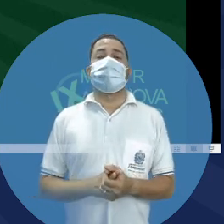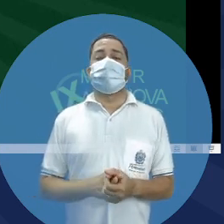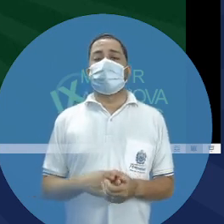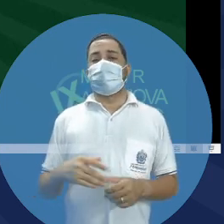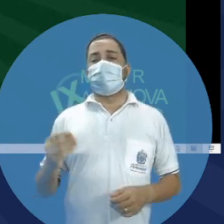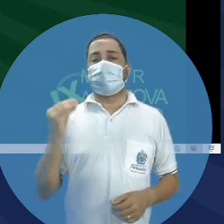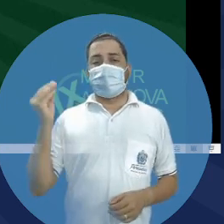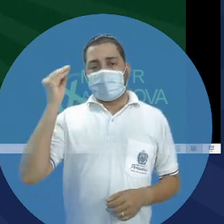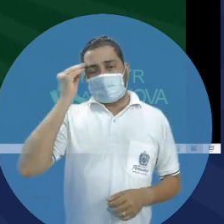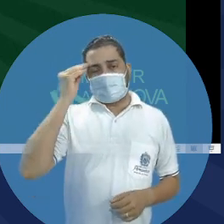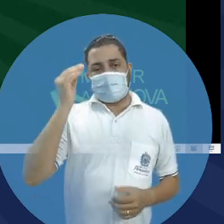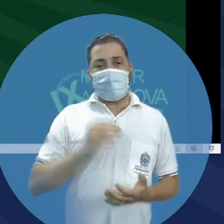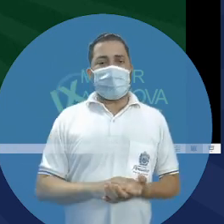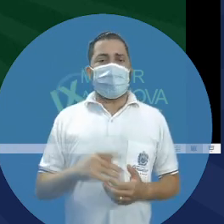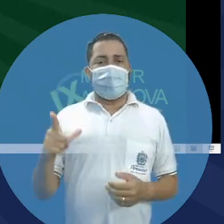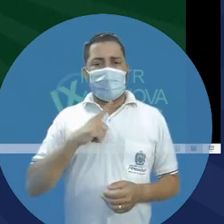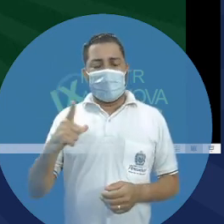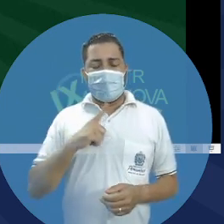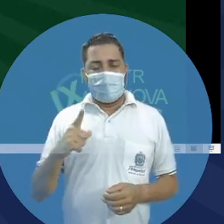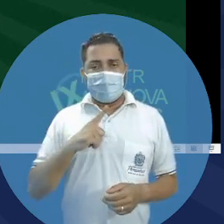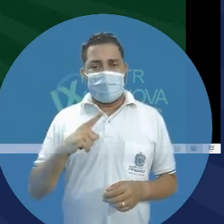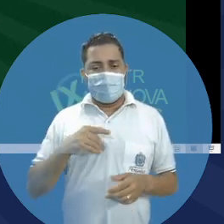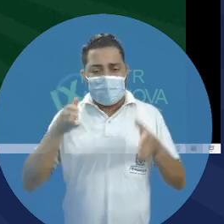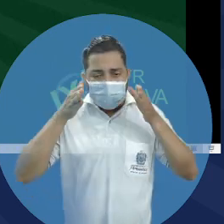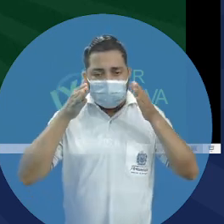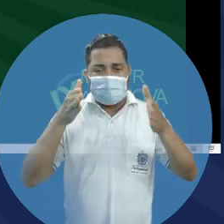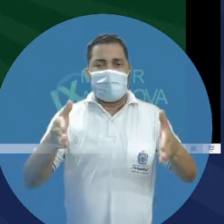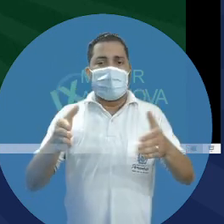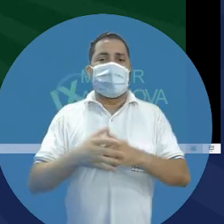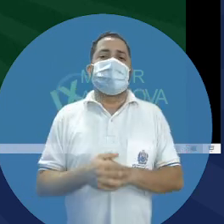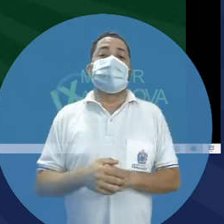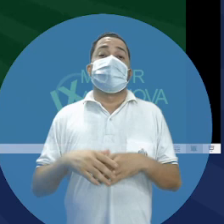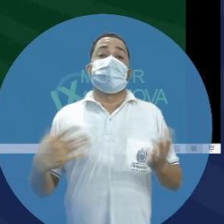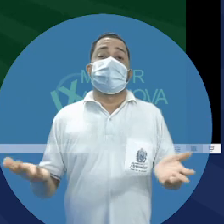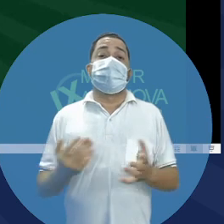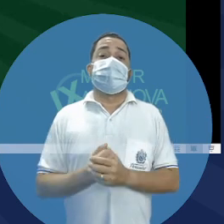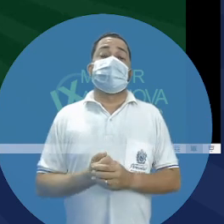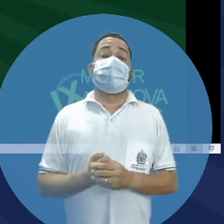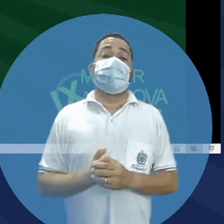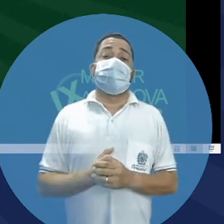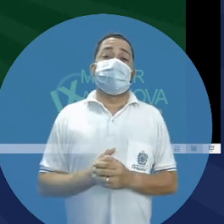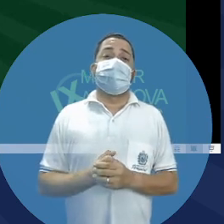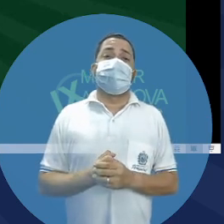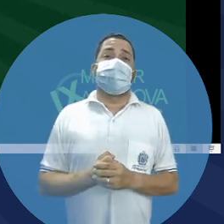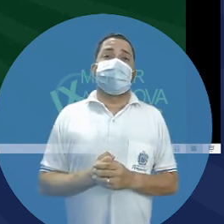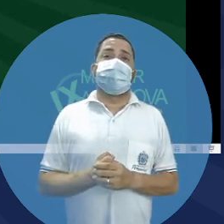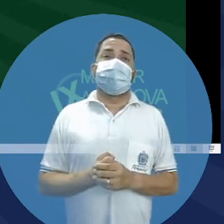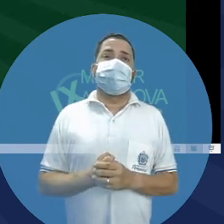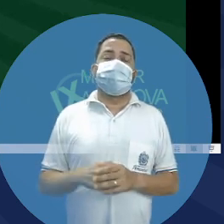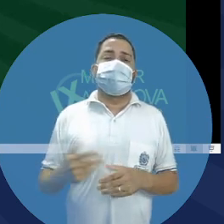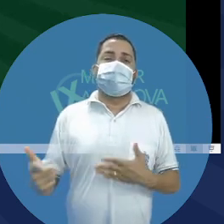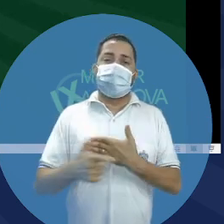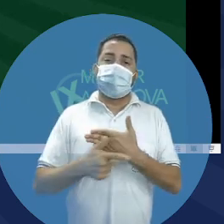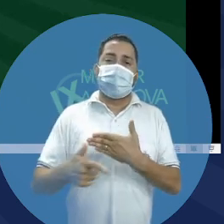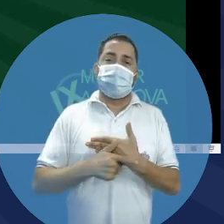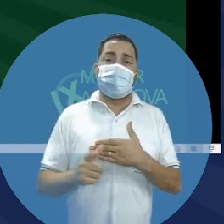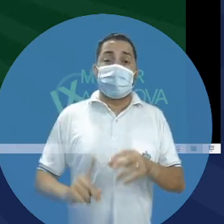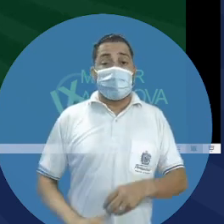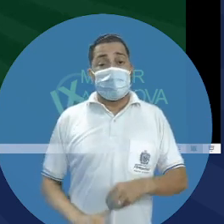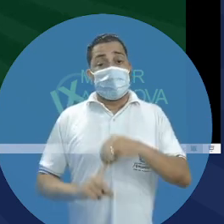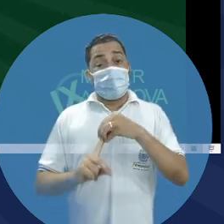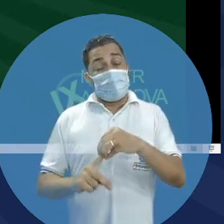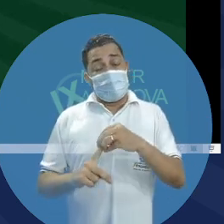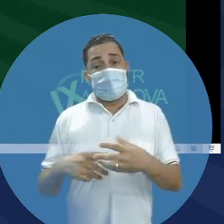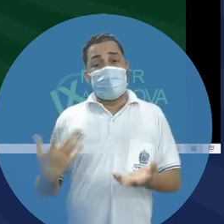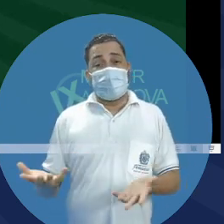tem sido focada nisso, para que o papel principal é que os meninos